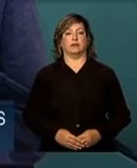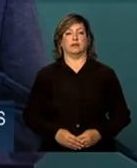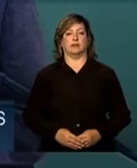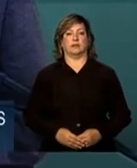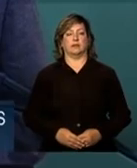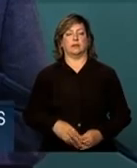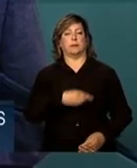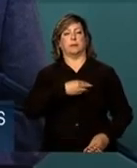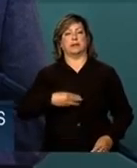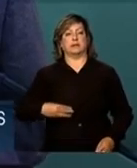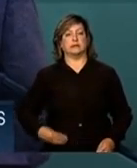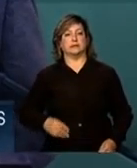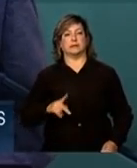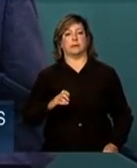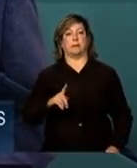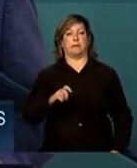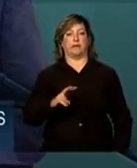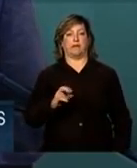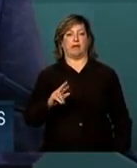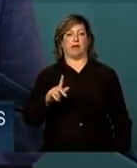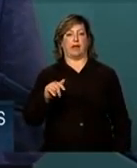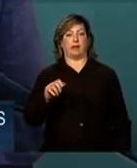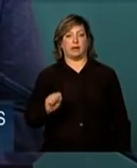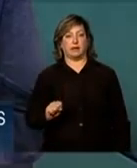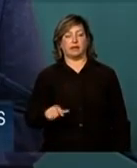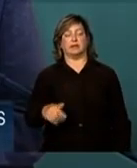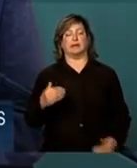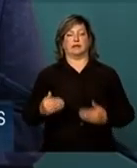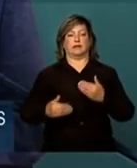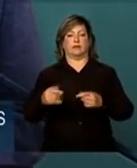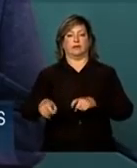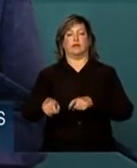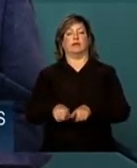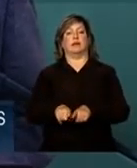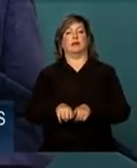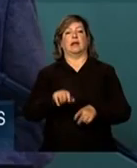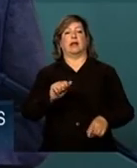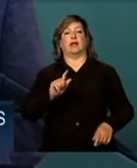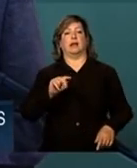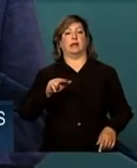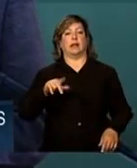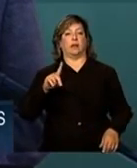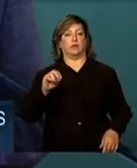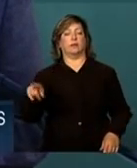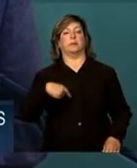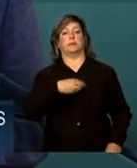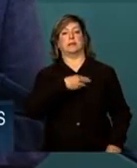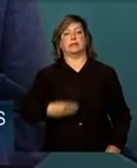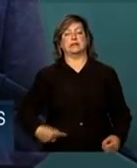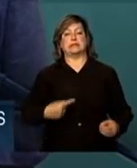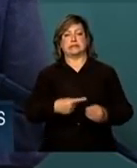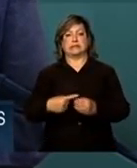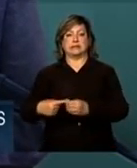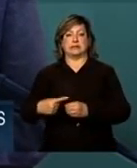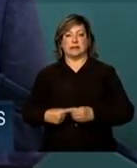colegas ministros Pepe Vargas, do Desenvolvimento Agrário, e Aguinaldo Ribeiro, ministro das Cidades,